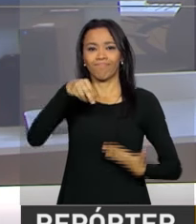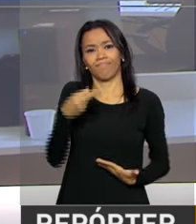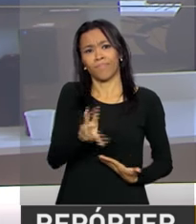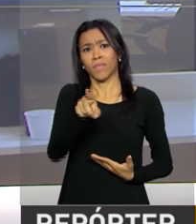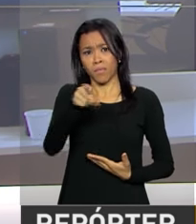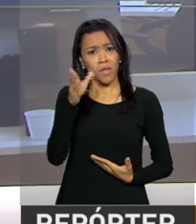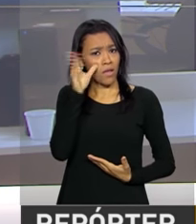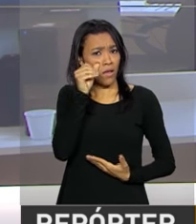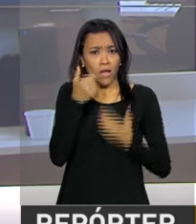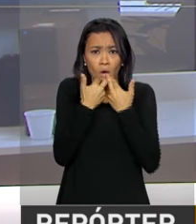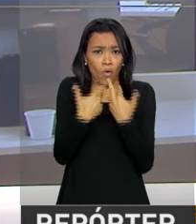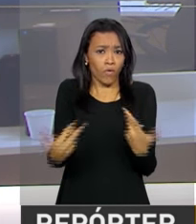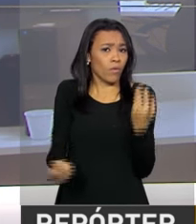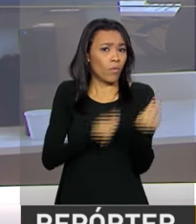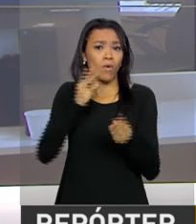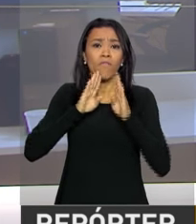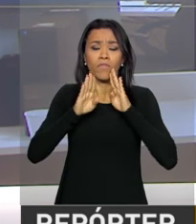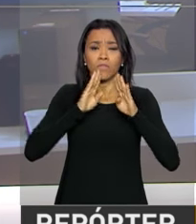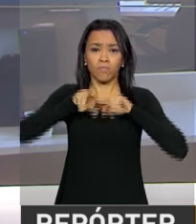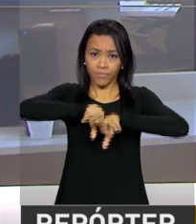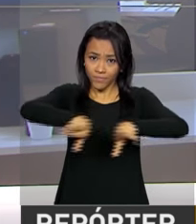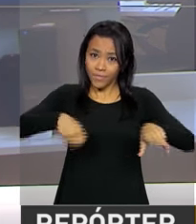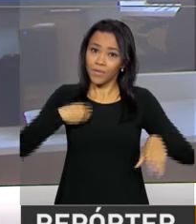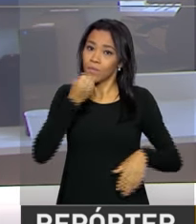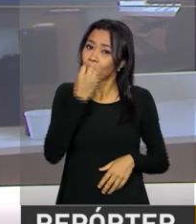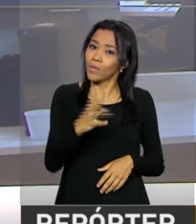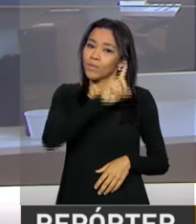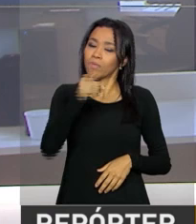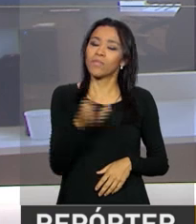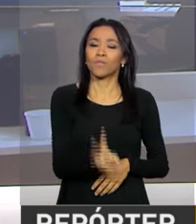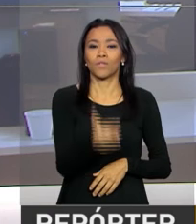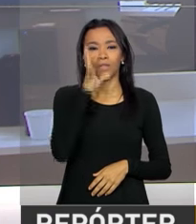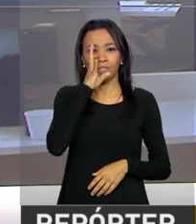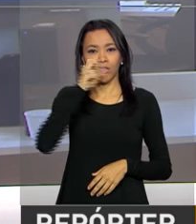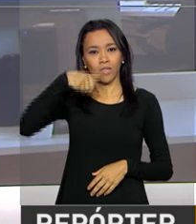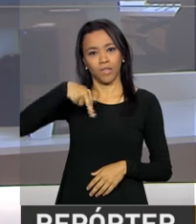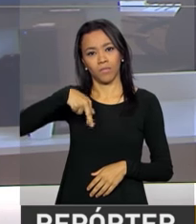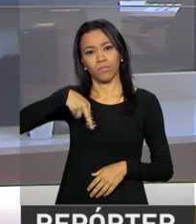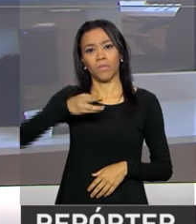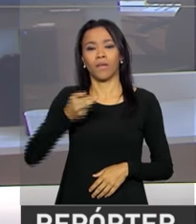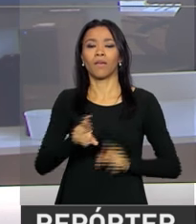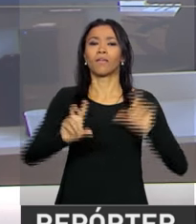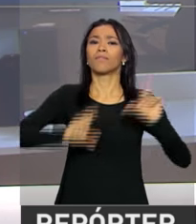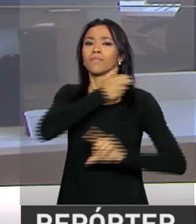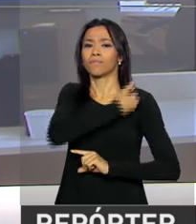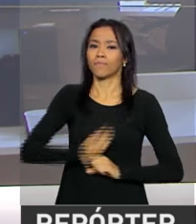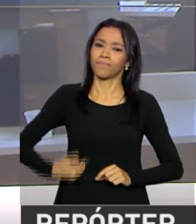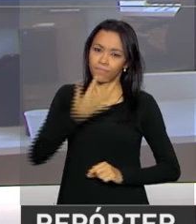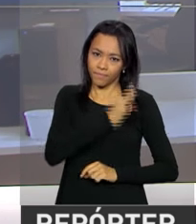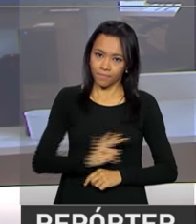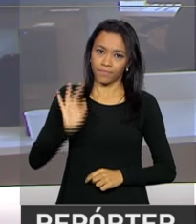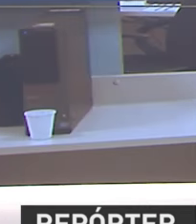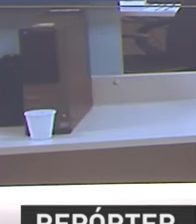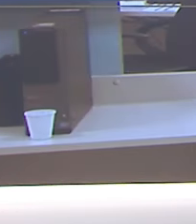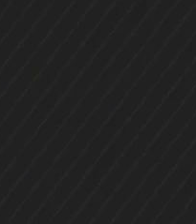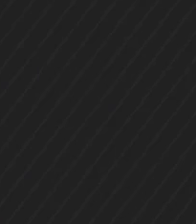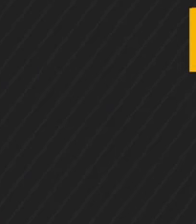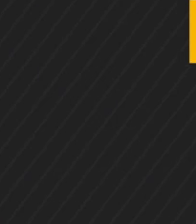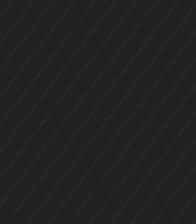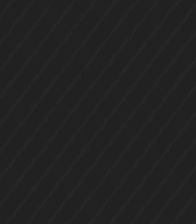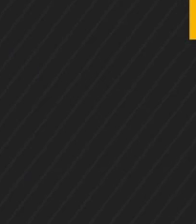acompanhe também as novidades em nossas redes sociais um bom dia para você e continue com a gente aqui na NBR a TV do Governo Federal